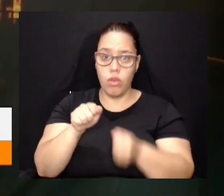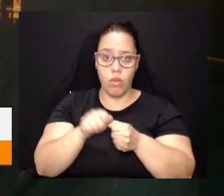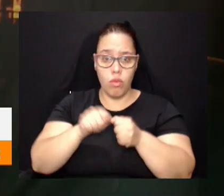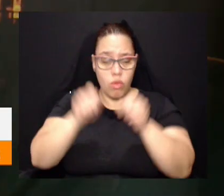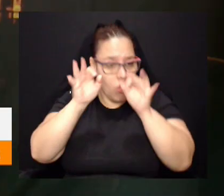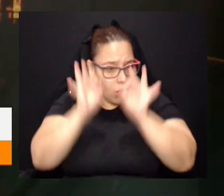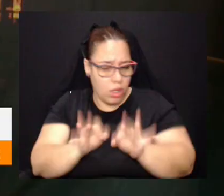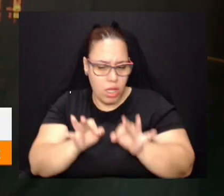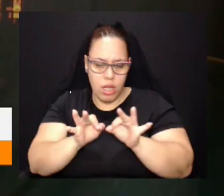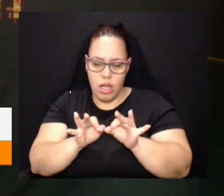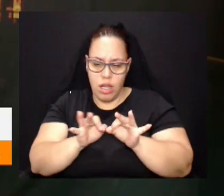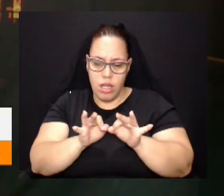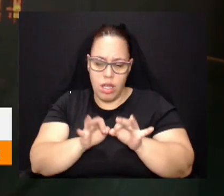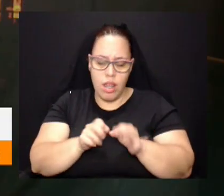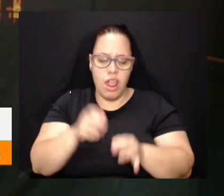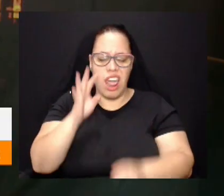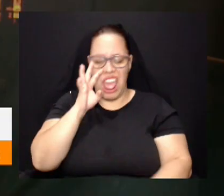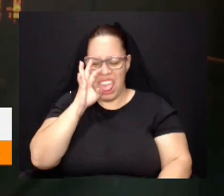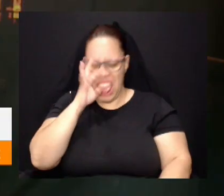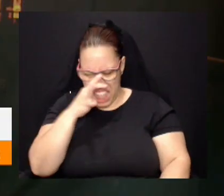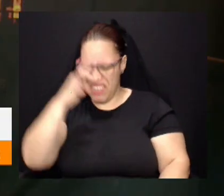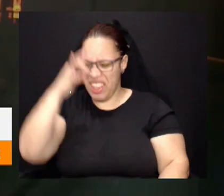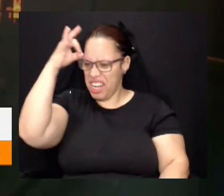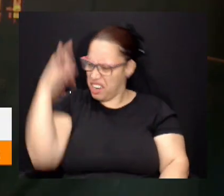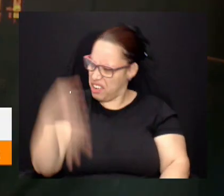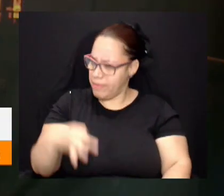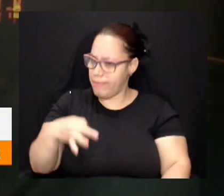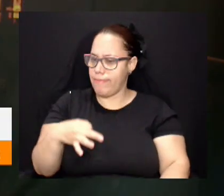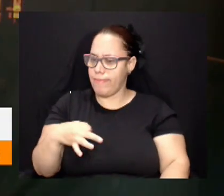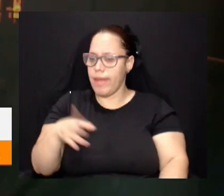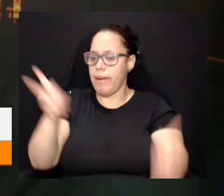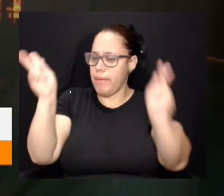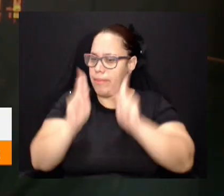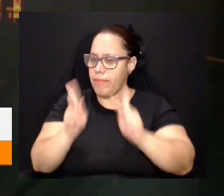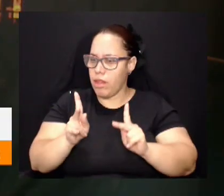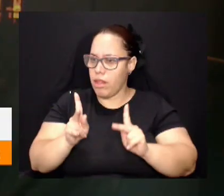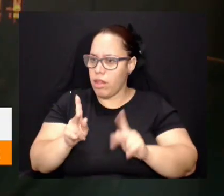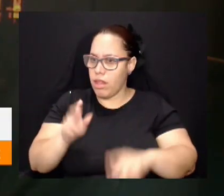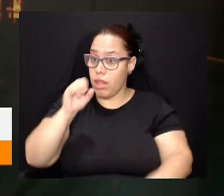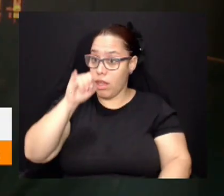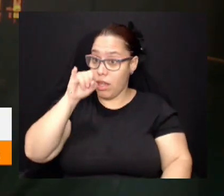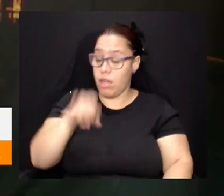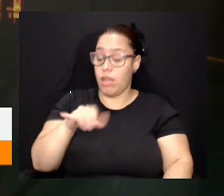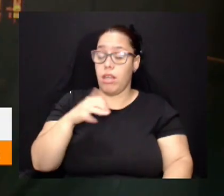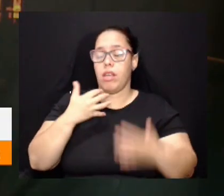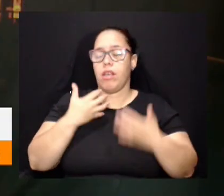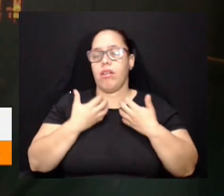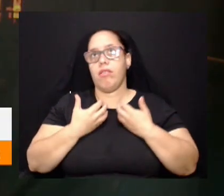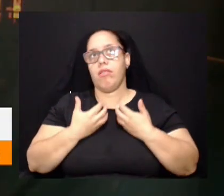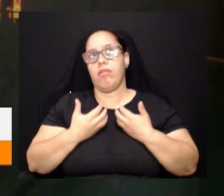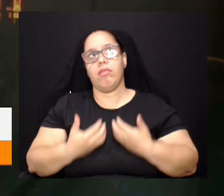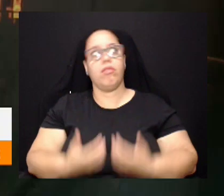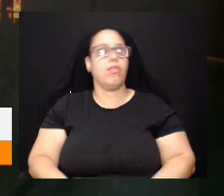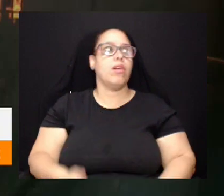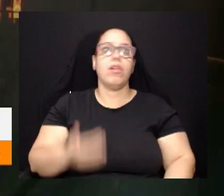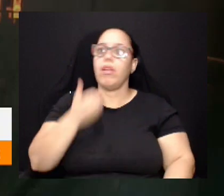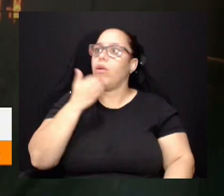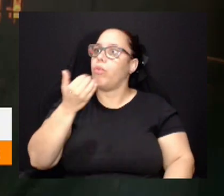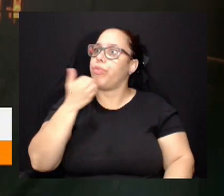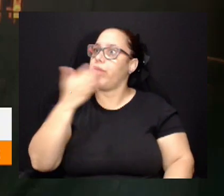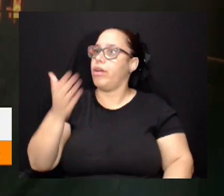eu sou teimosa, vai dar certo sim, eu vou manter a paz. Você vai se desgastar. Não adianta. Então, como que a